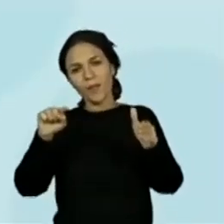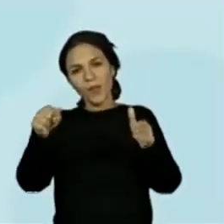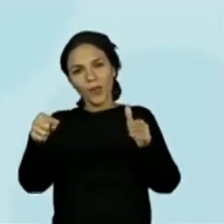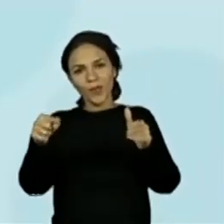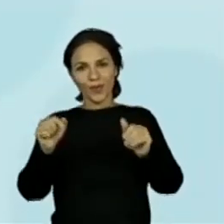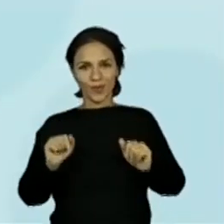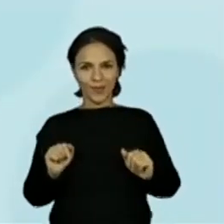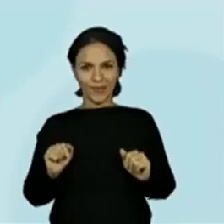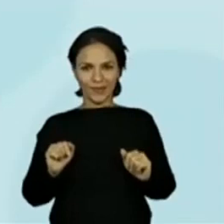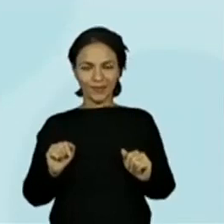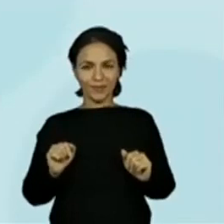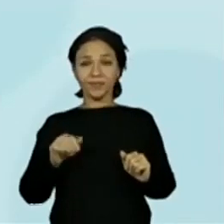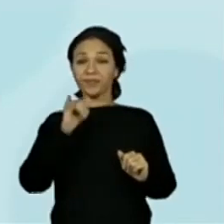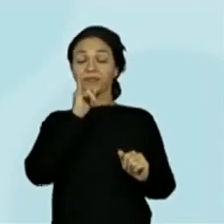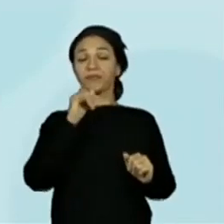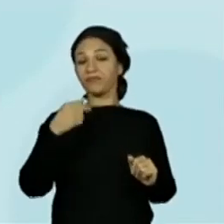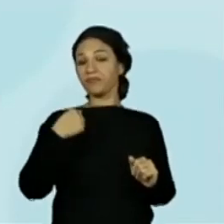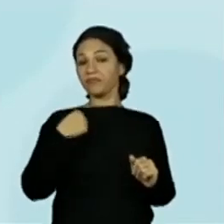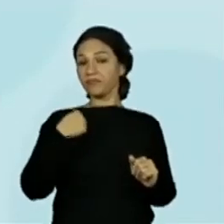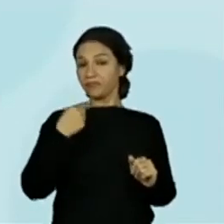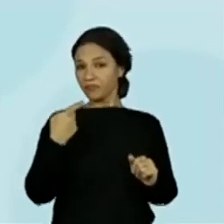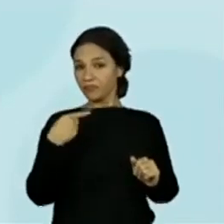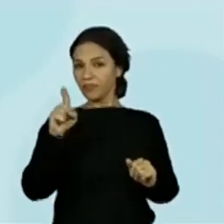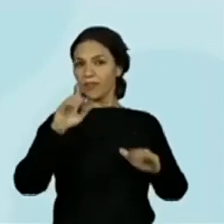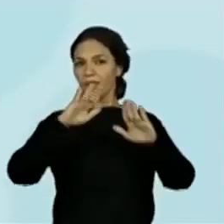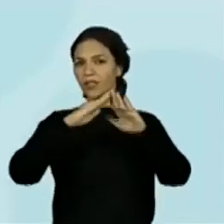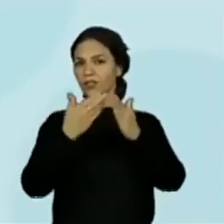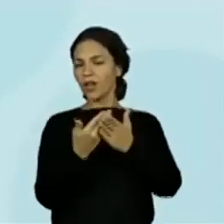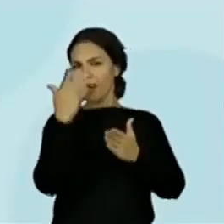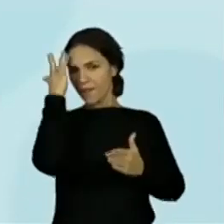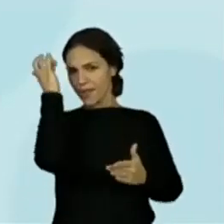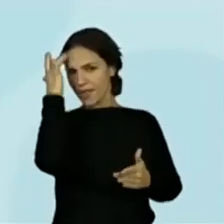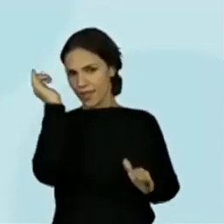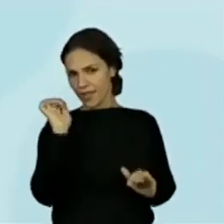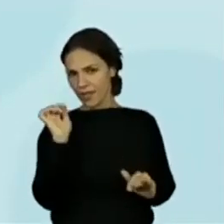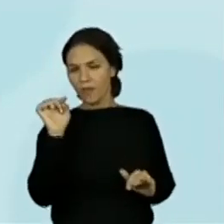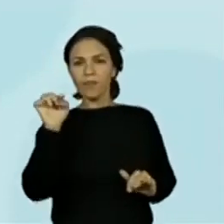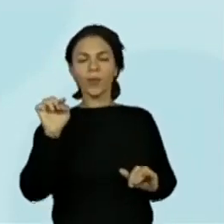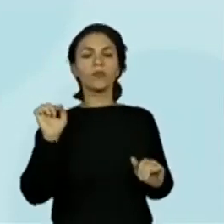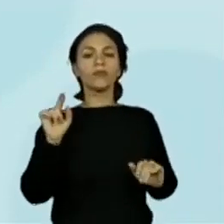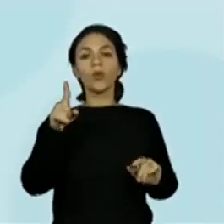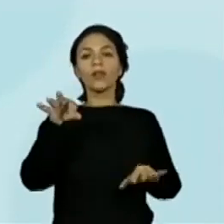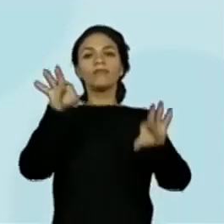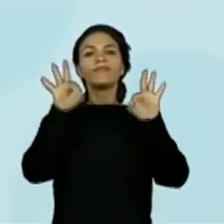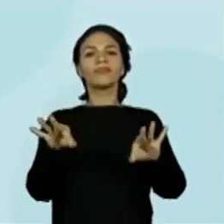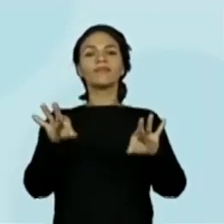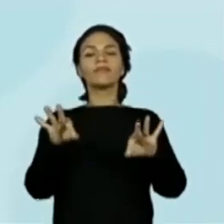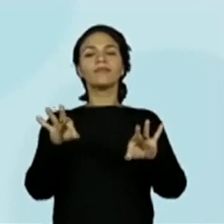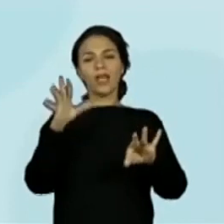lá, irei para a escola amanhã. Eu estou afirmando que eu vou para a escola.